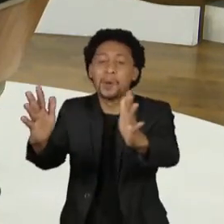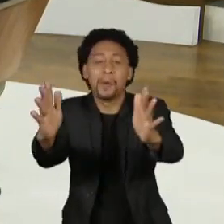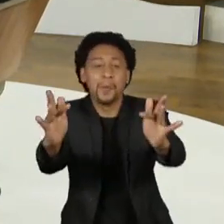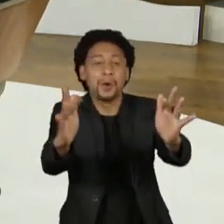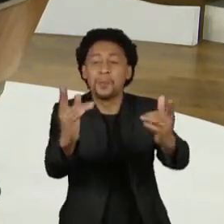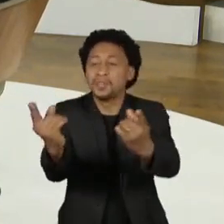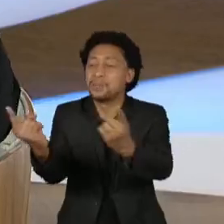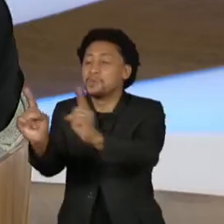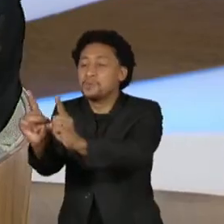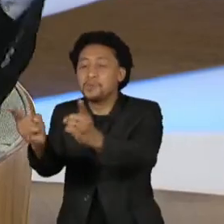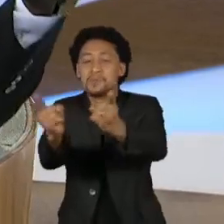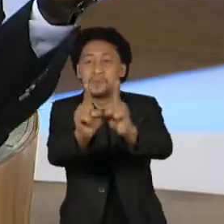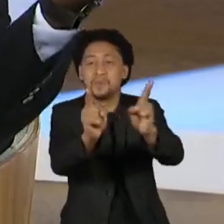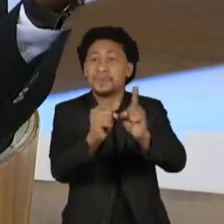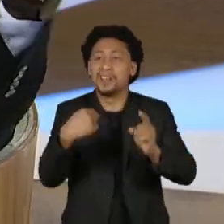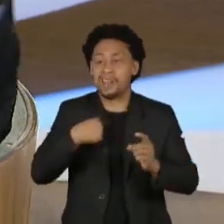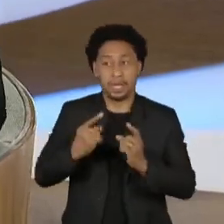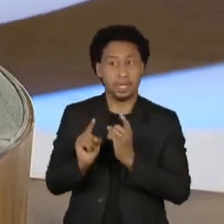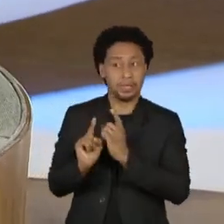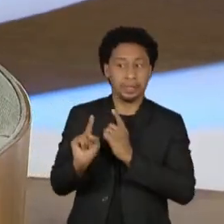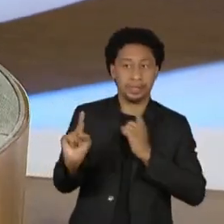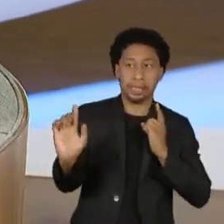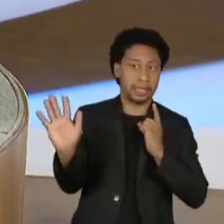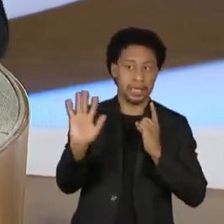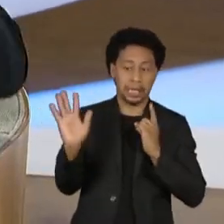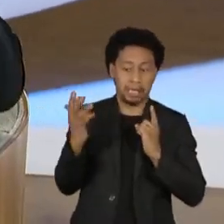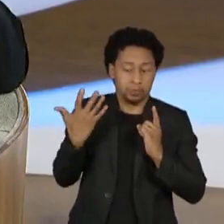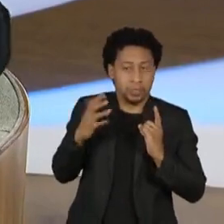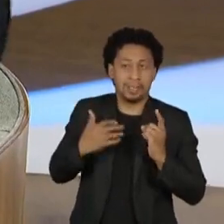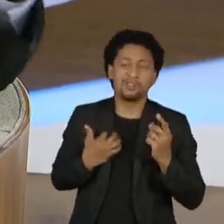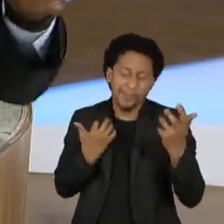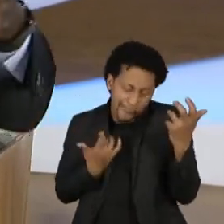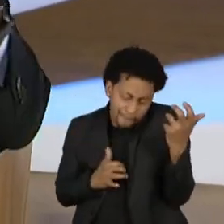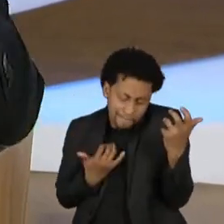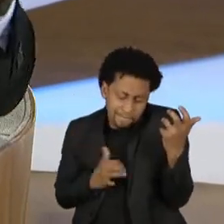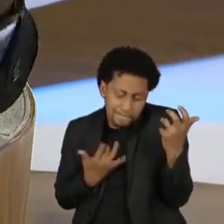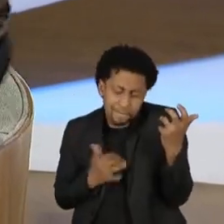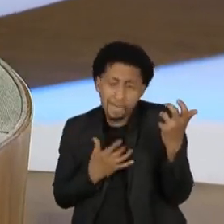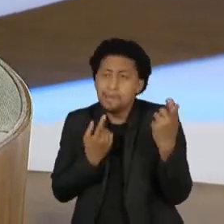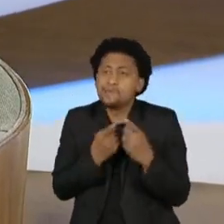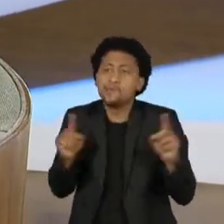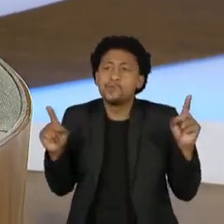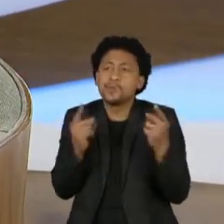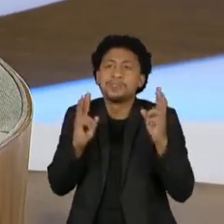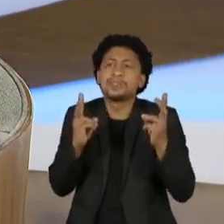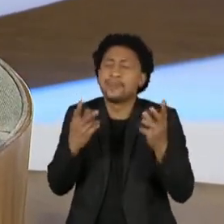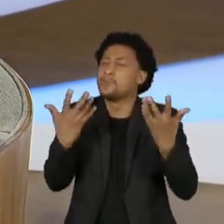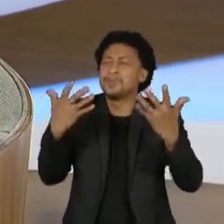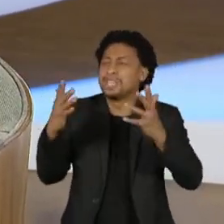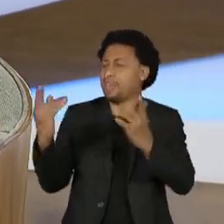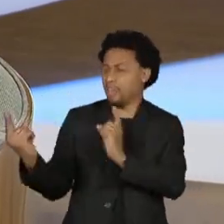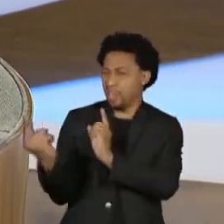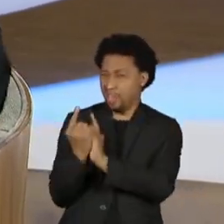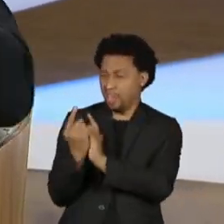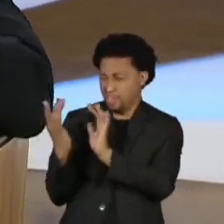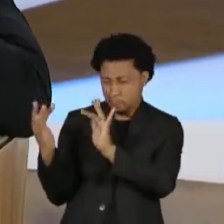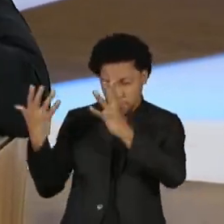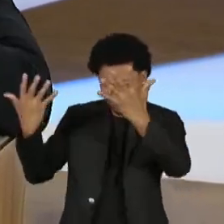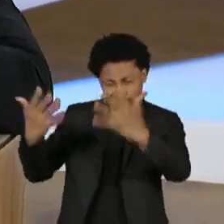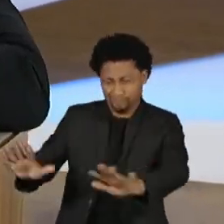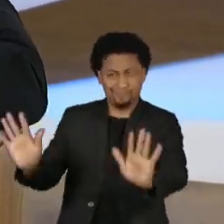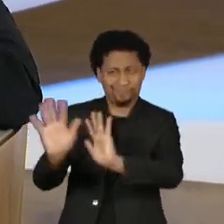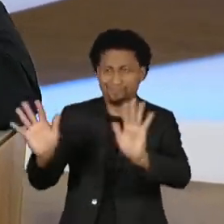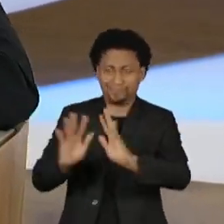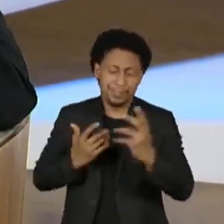caiu ali tocando Djavan tocando João Bosco e tal na minha vela assim vela nada com meu violão ainda tá né